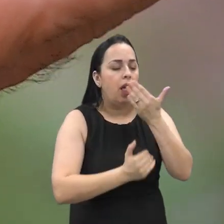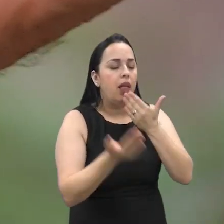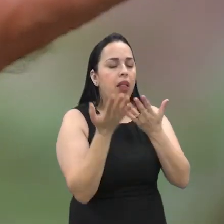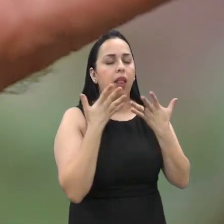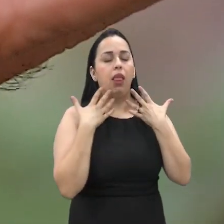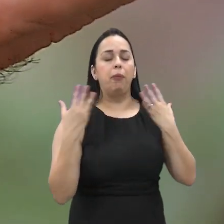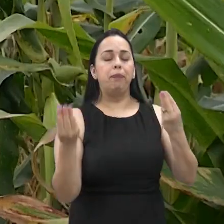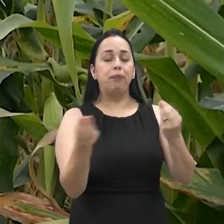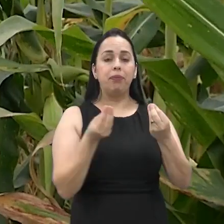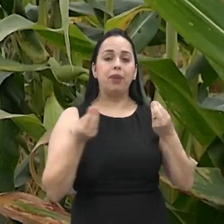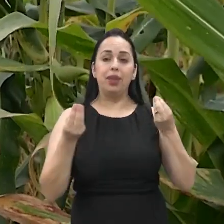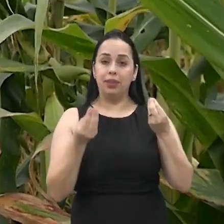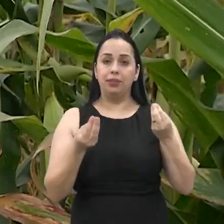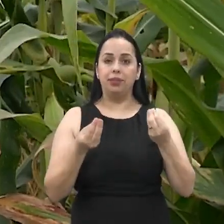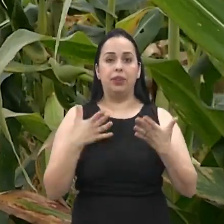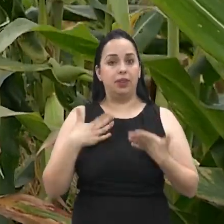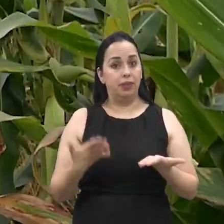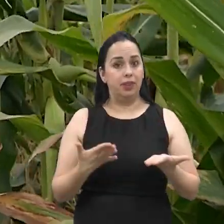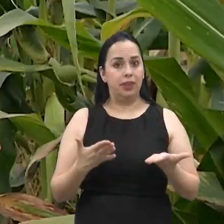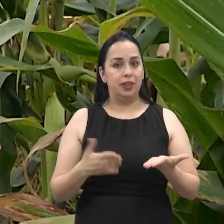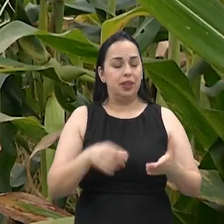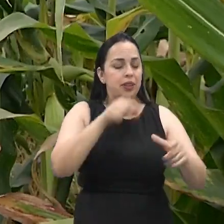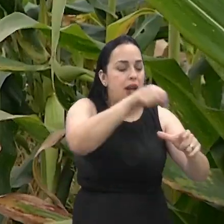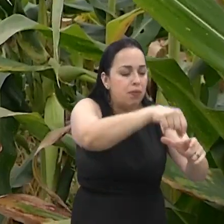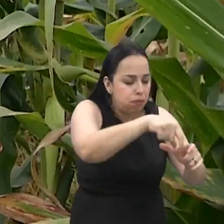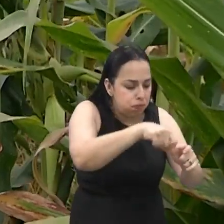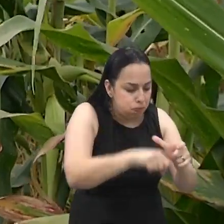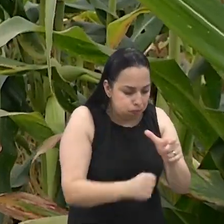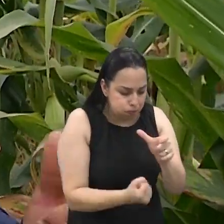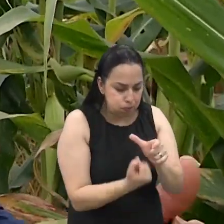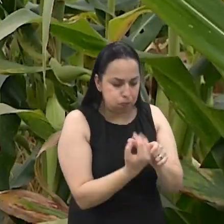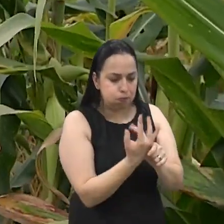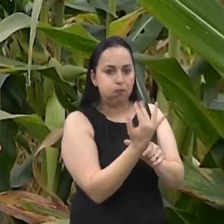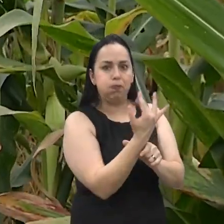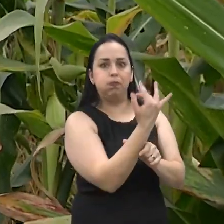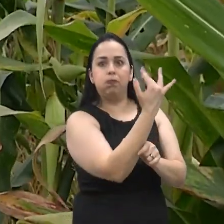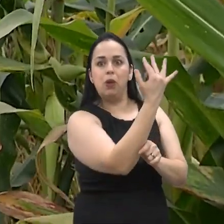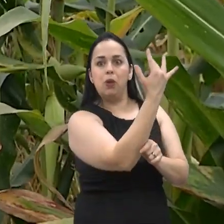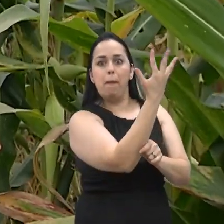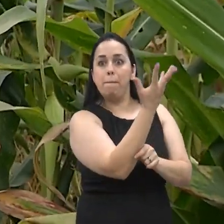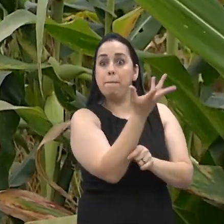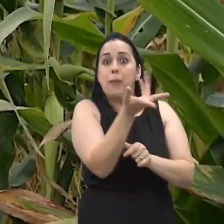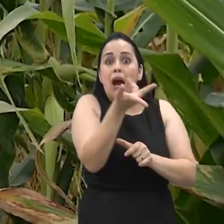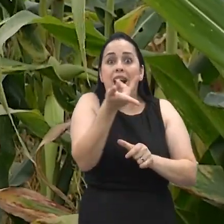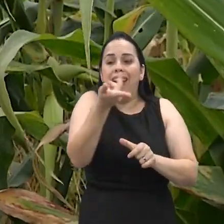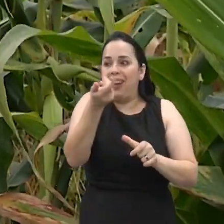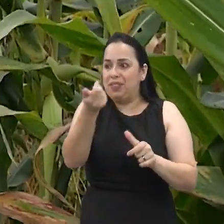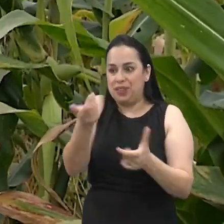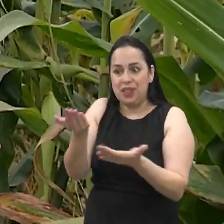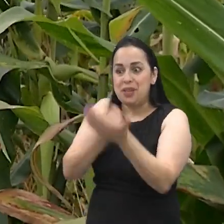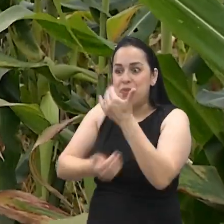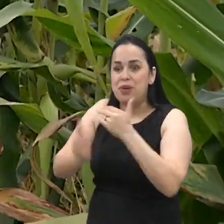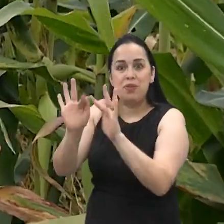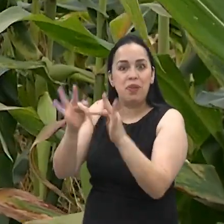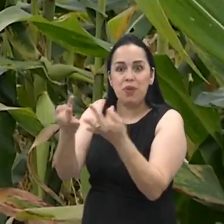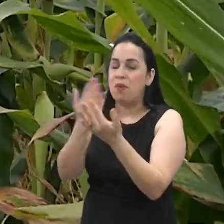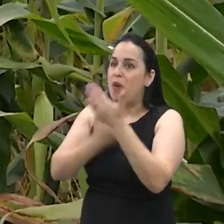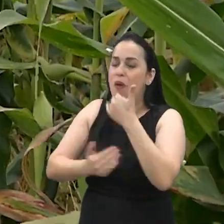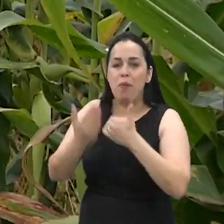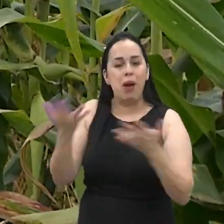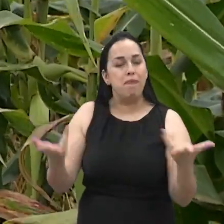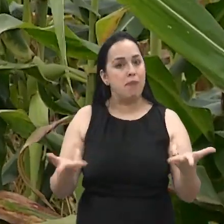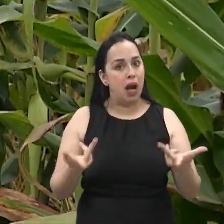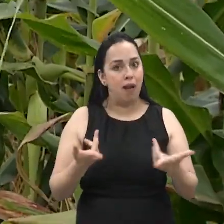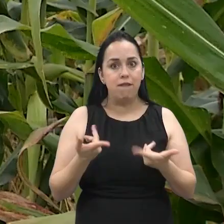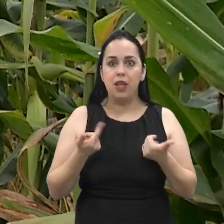de qualquer pessoa. É uma transformação, né, de você colocar semente e estar enviando para a cidade algo maravilhoso que vai sustentar muitas